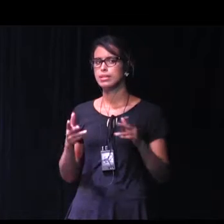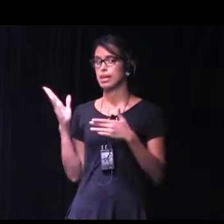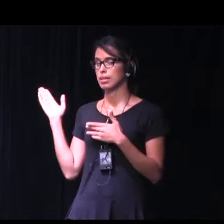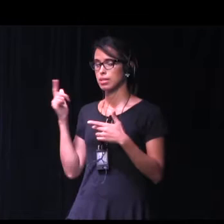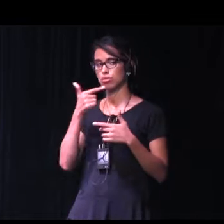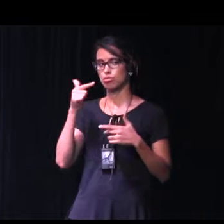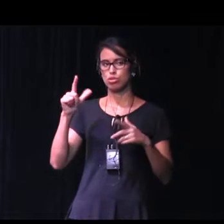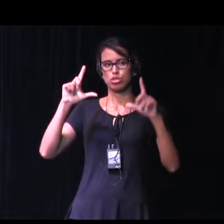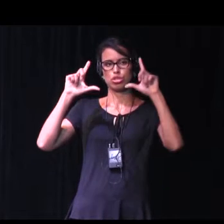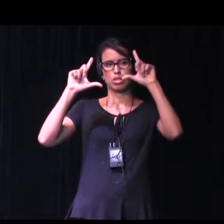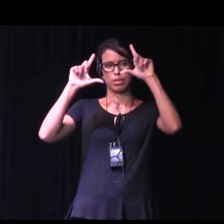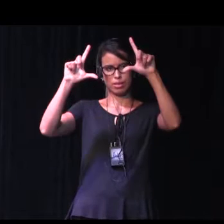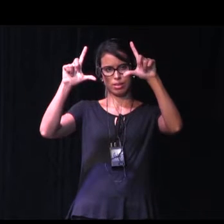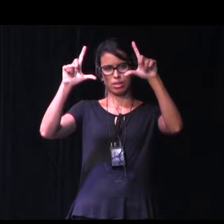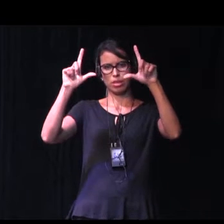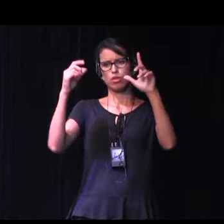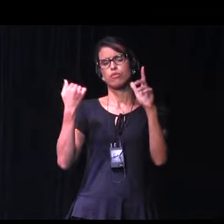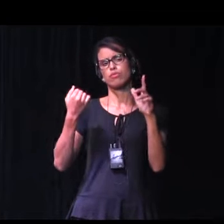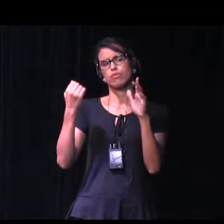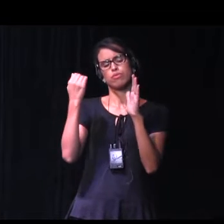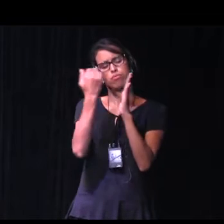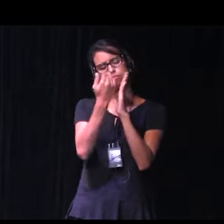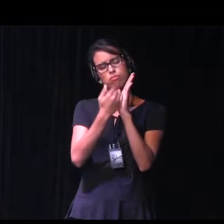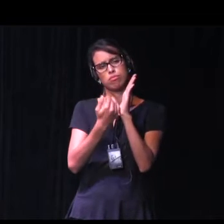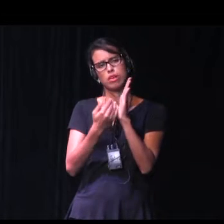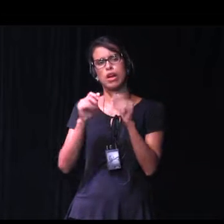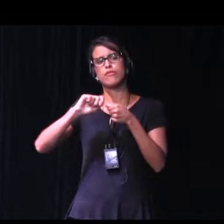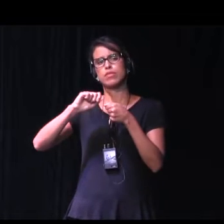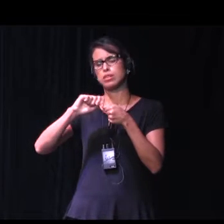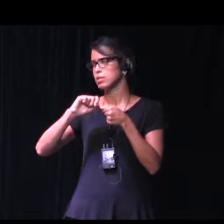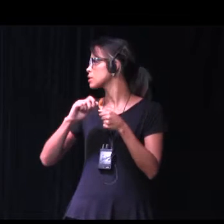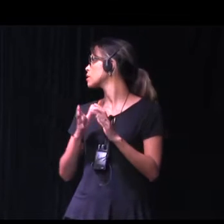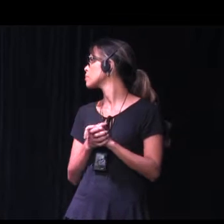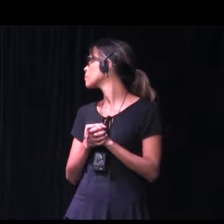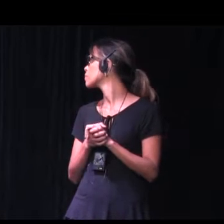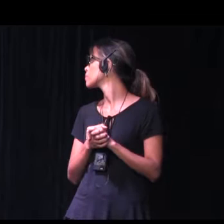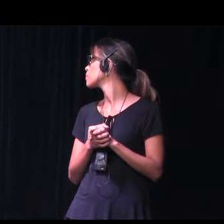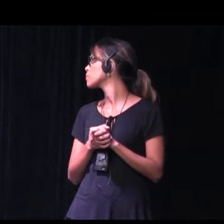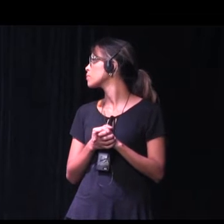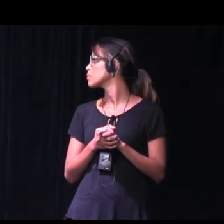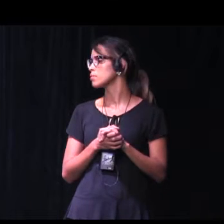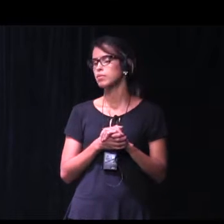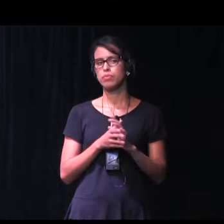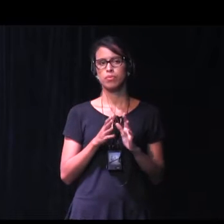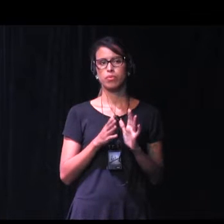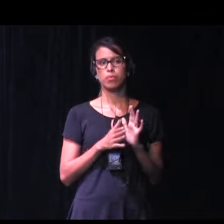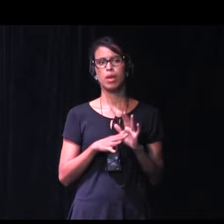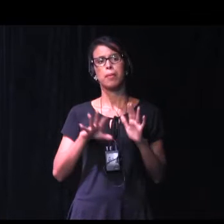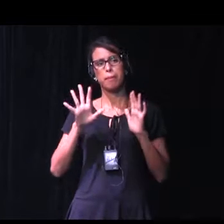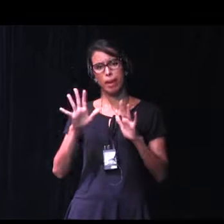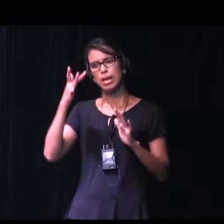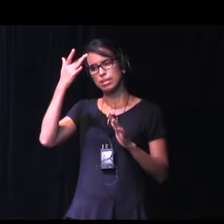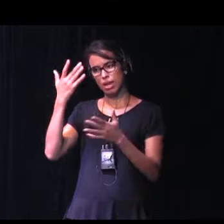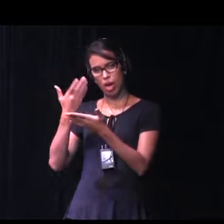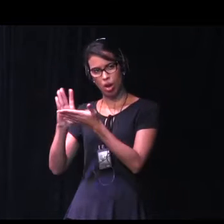urbana. Aqui não havia letreiros indicando o que fazer, mas eu acho que com uma